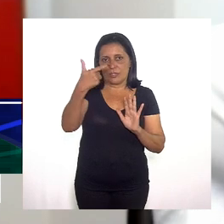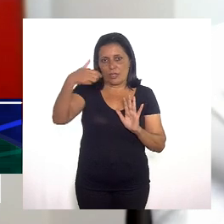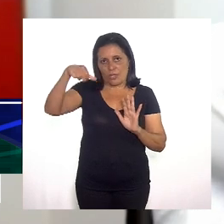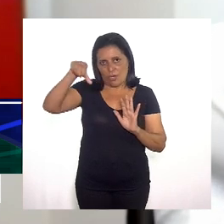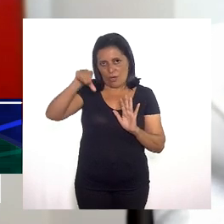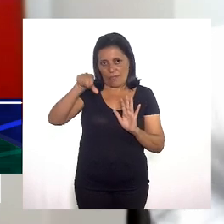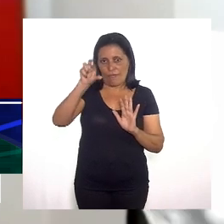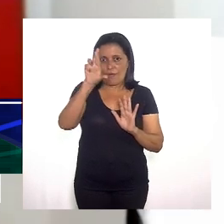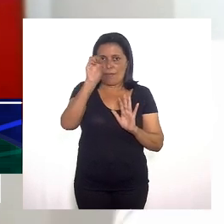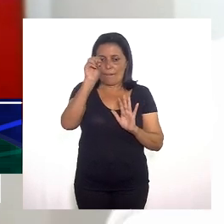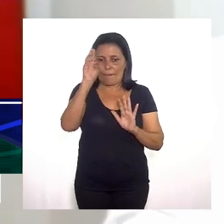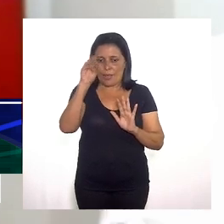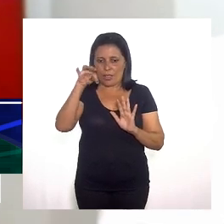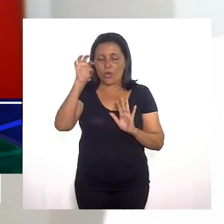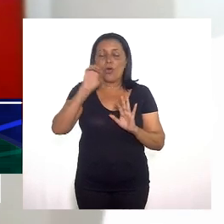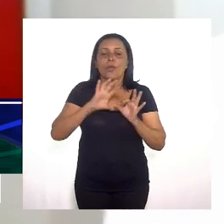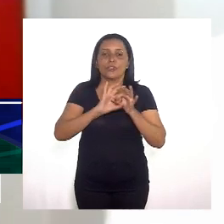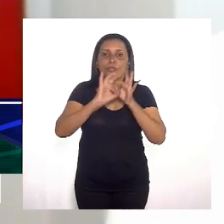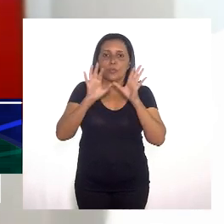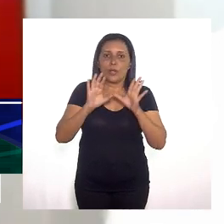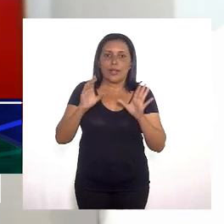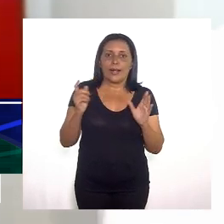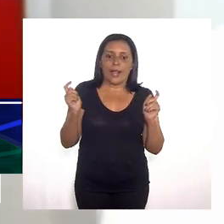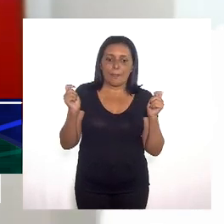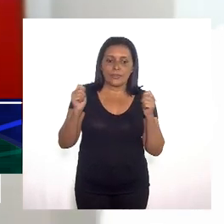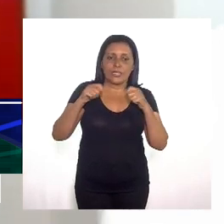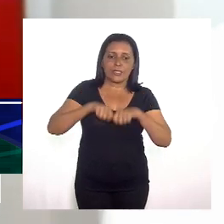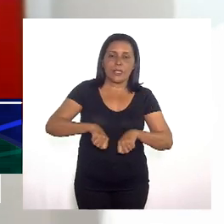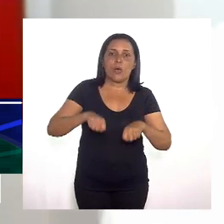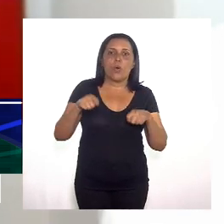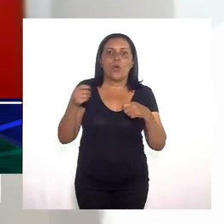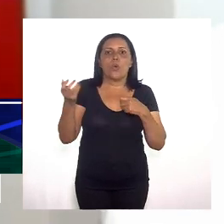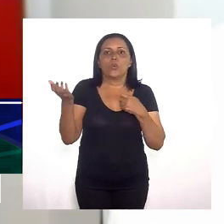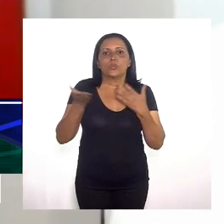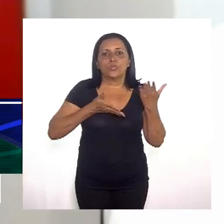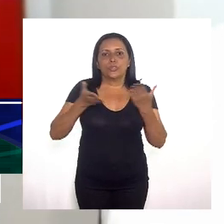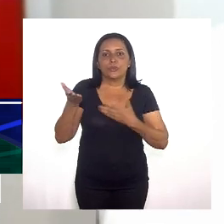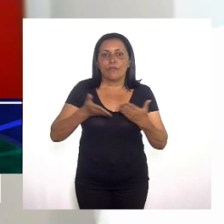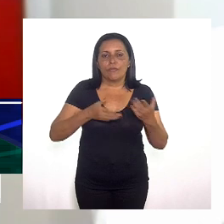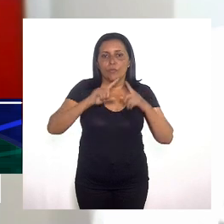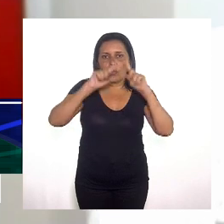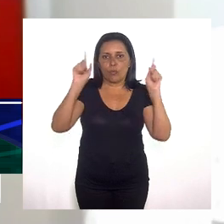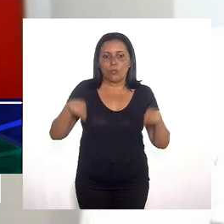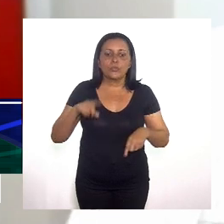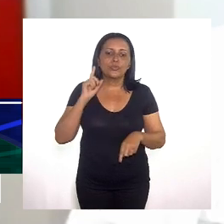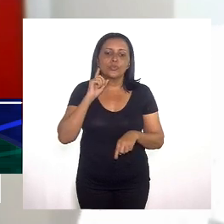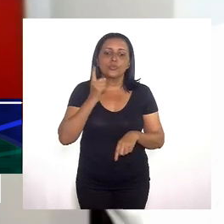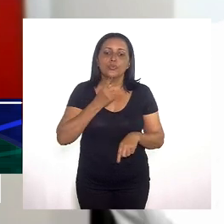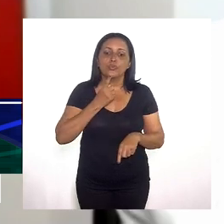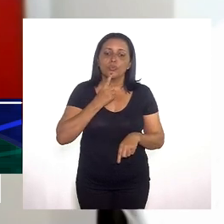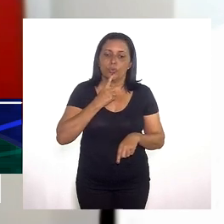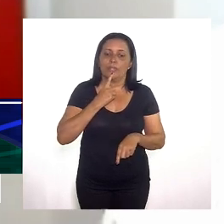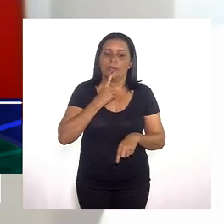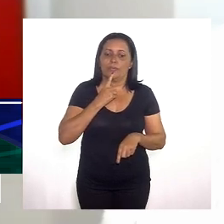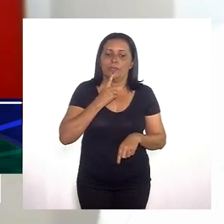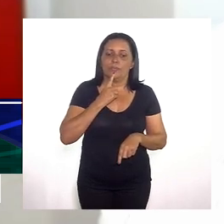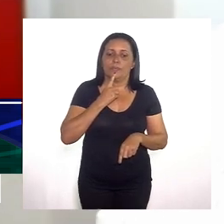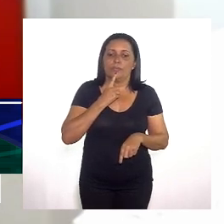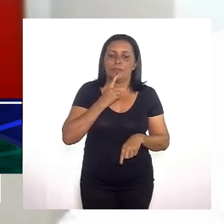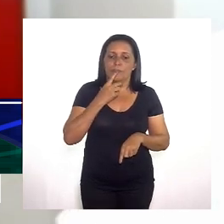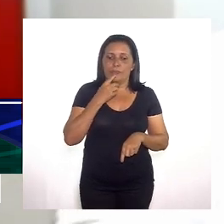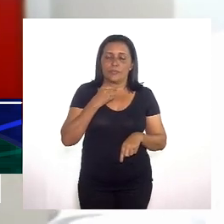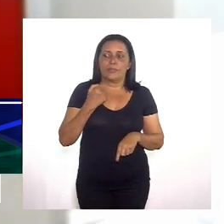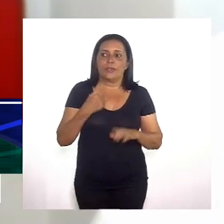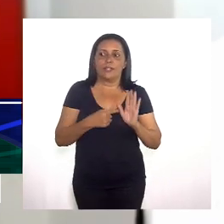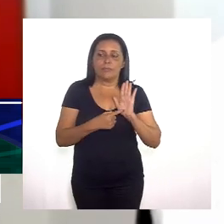Carneiro. Dispõe sobre a capacitação de servidores públicos para o atendimento a pessoas surdas na forma que menciona. Parecer